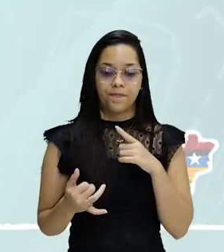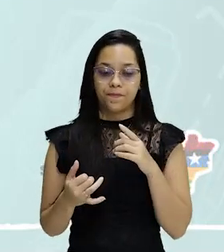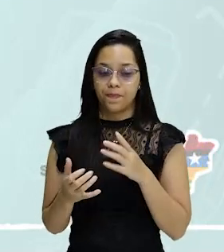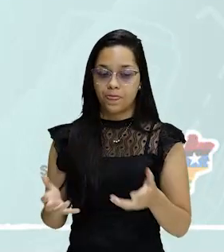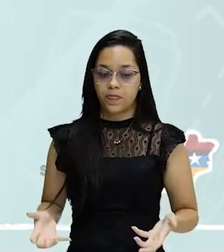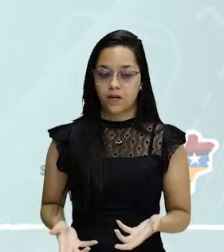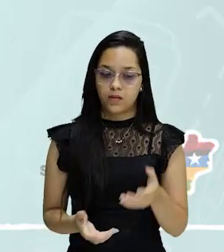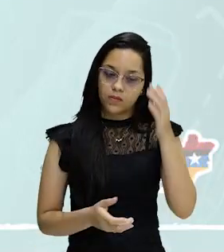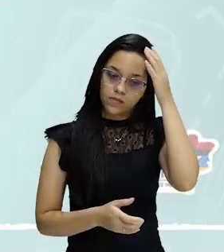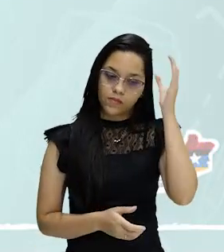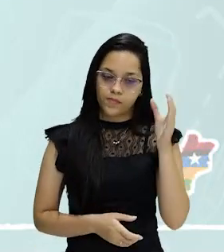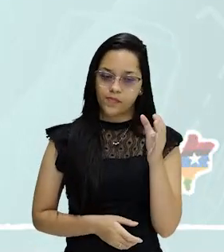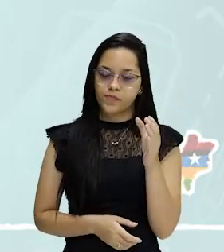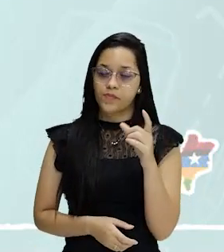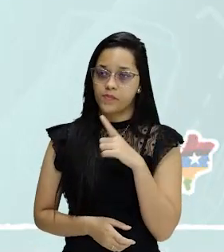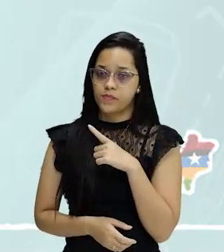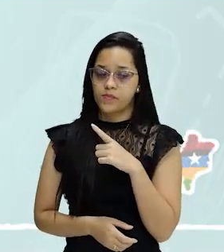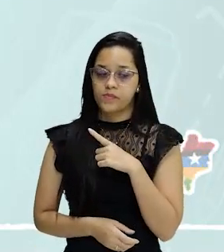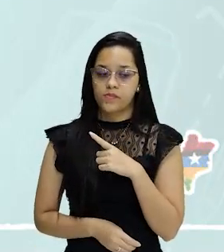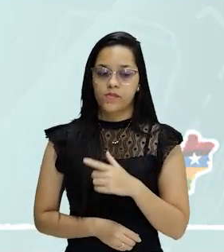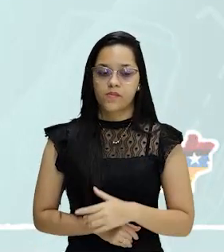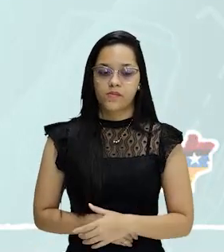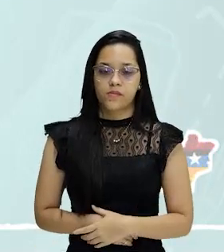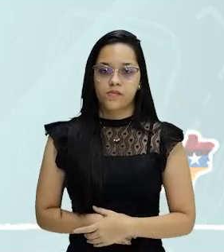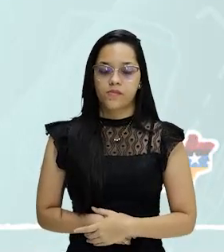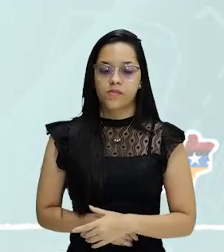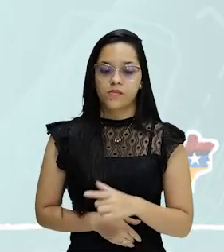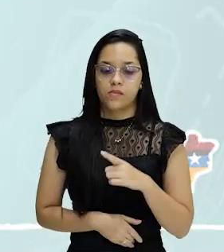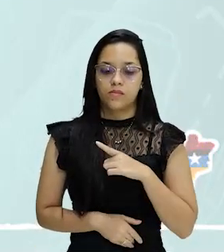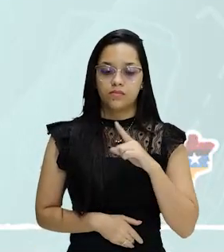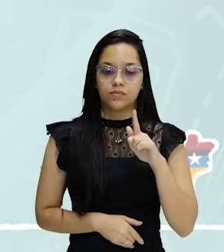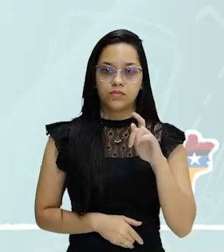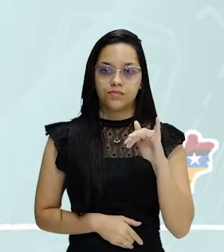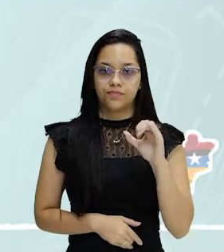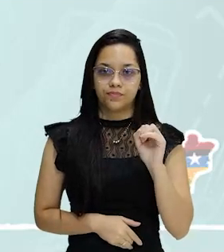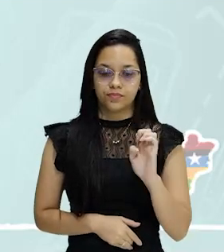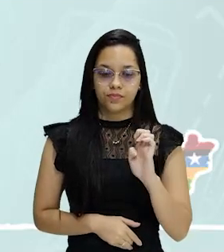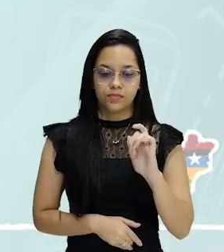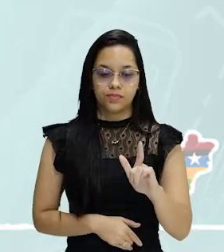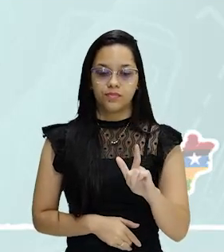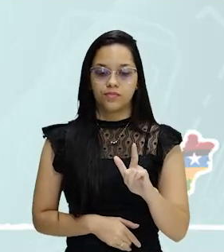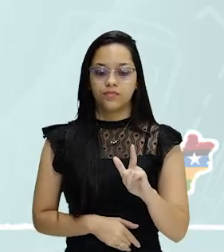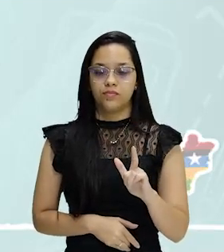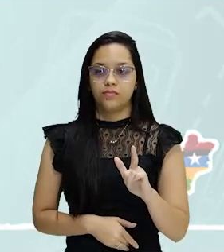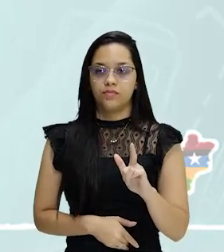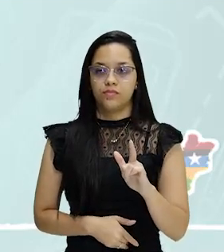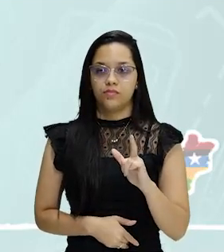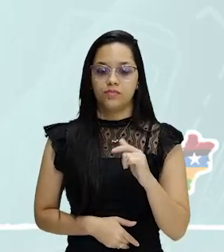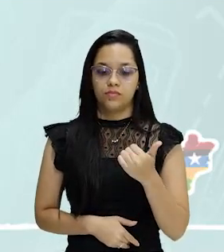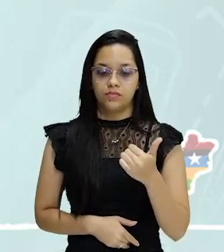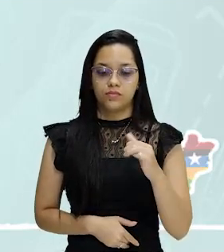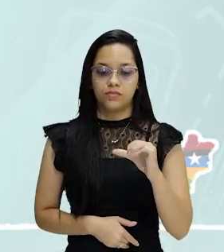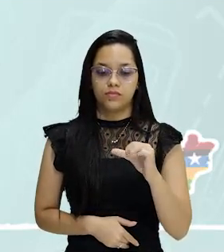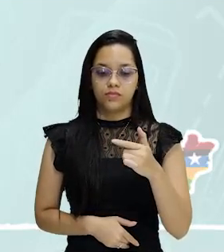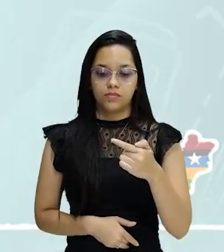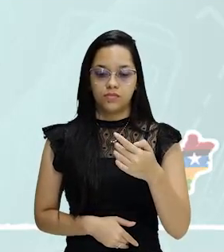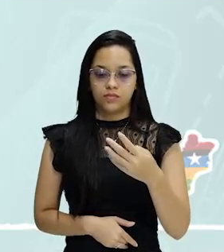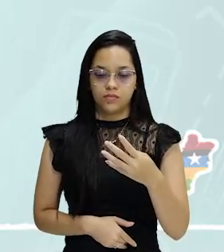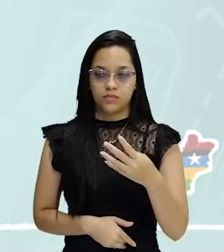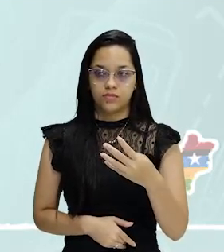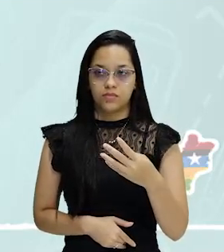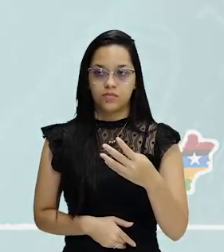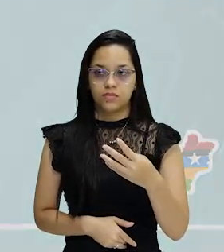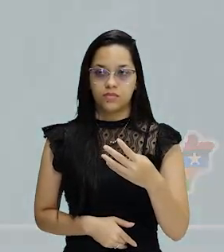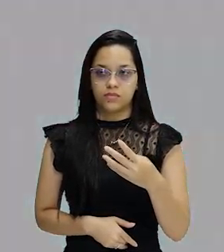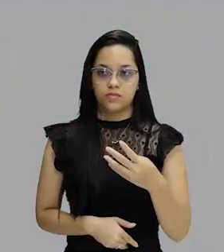manifestações culturais de resistência, na época de Geisel, né, a partir de 1974, na